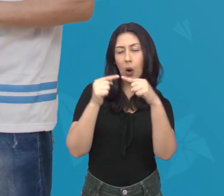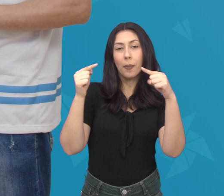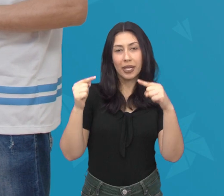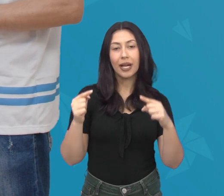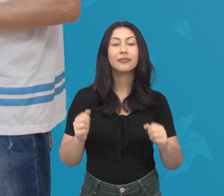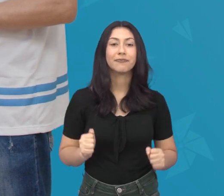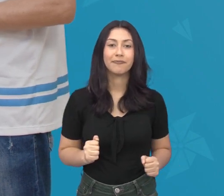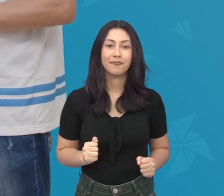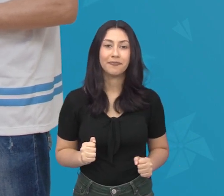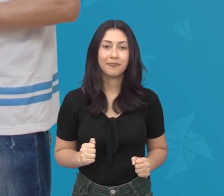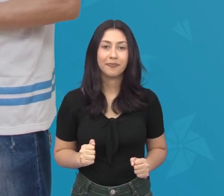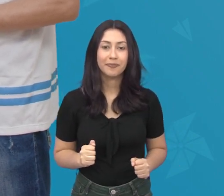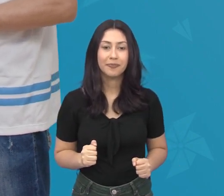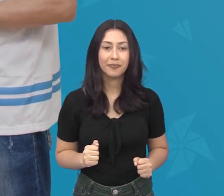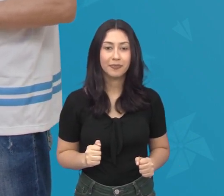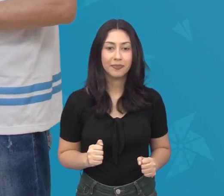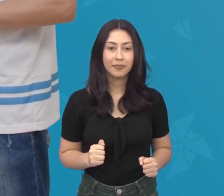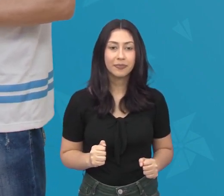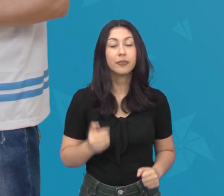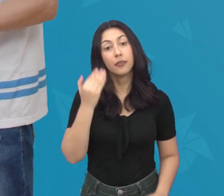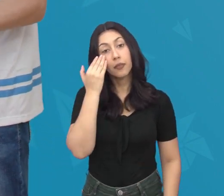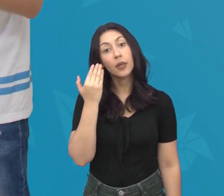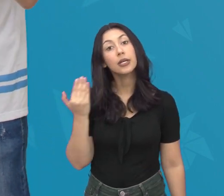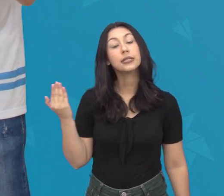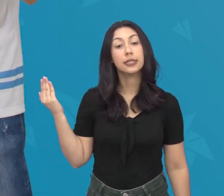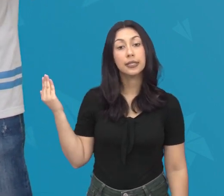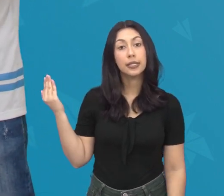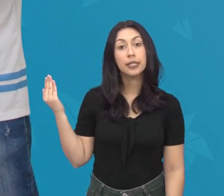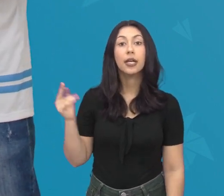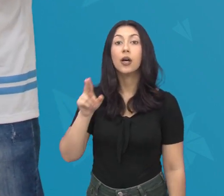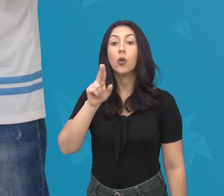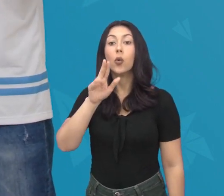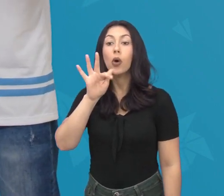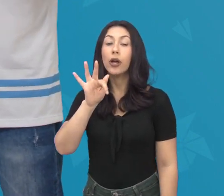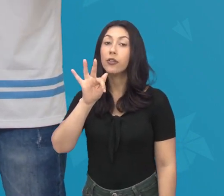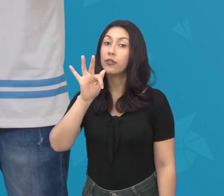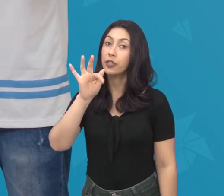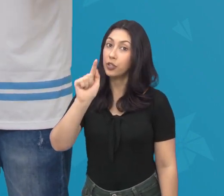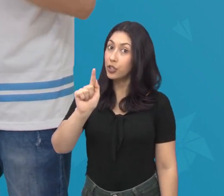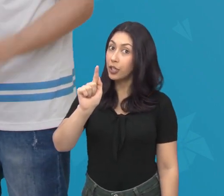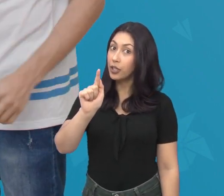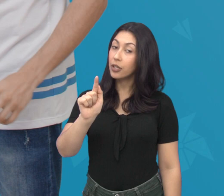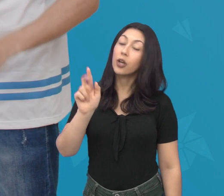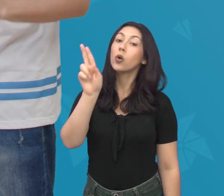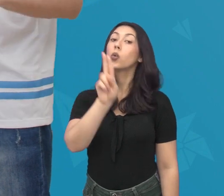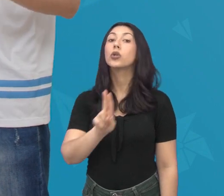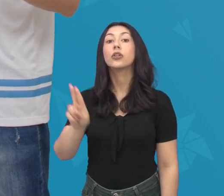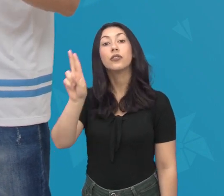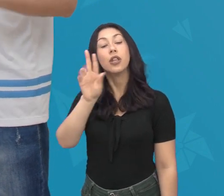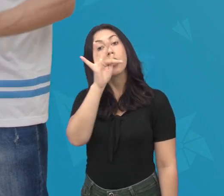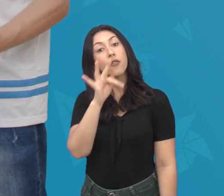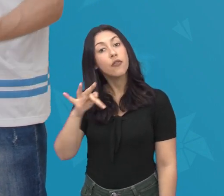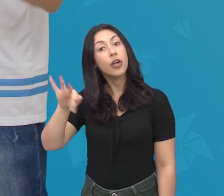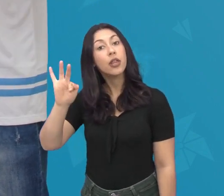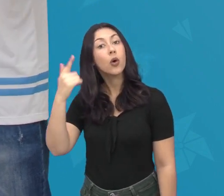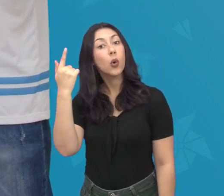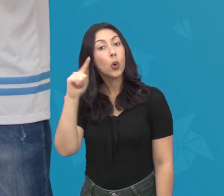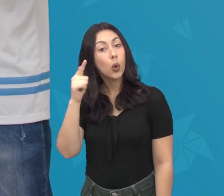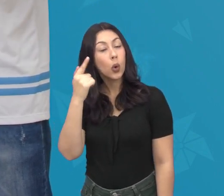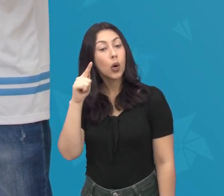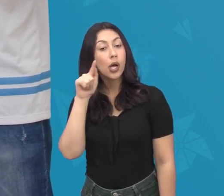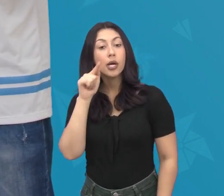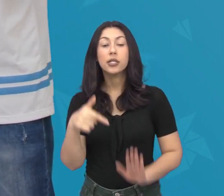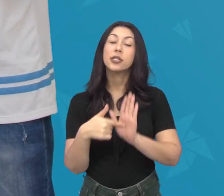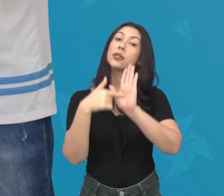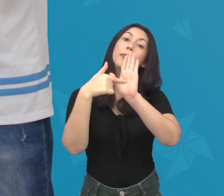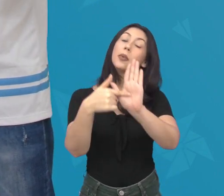dois processos aqui. Esse exercício aqui, que é da UFG, que é a Universidade Federal de Goiás, trazendo